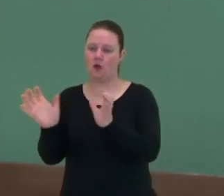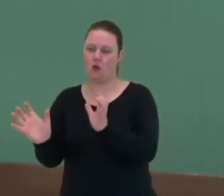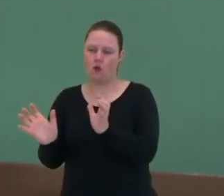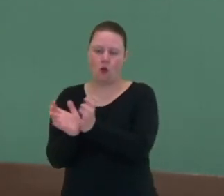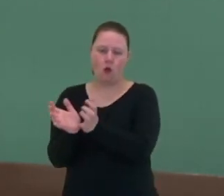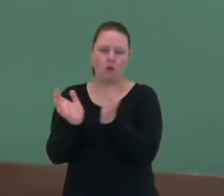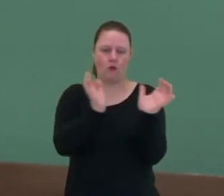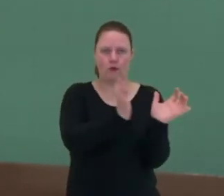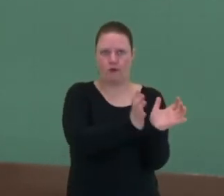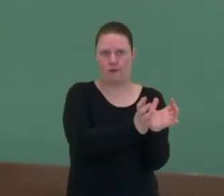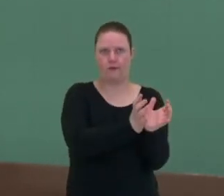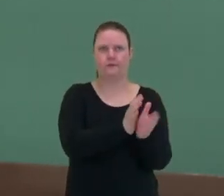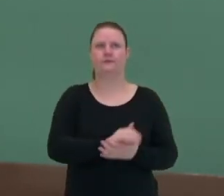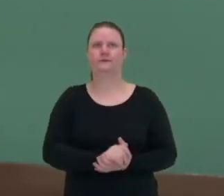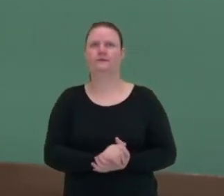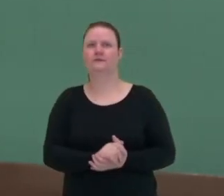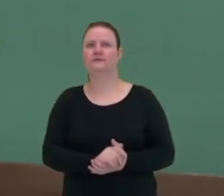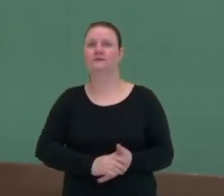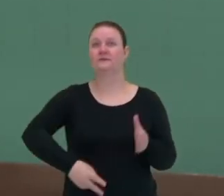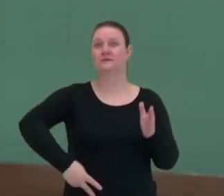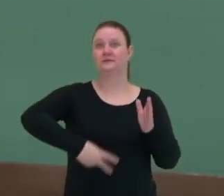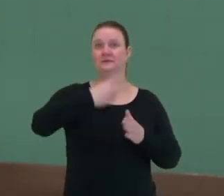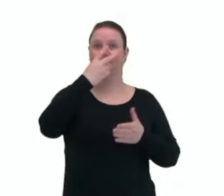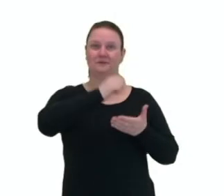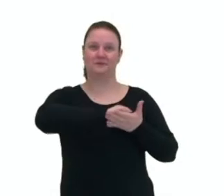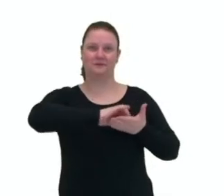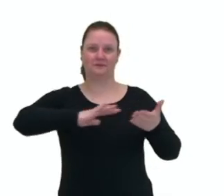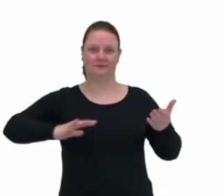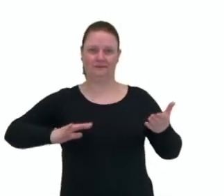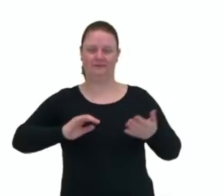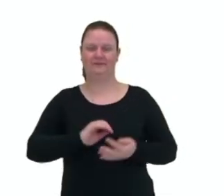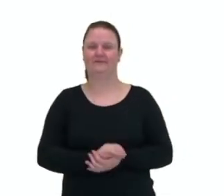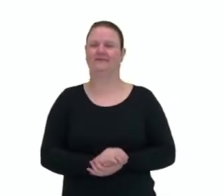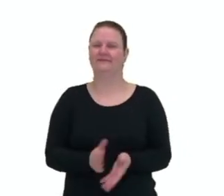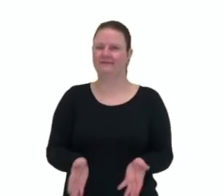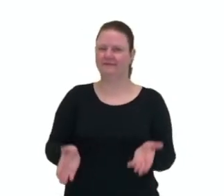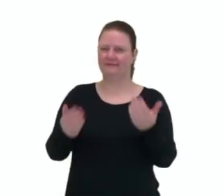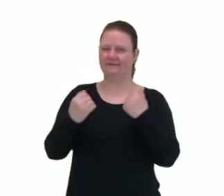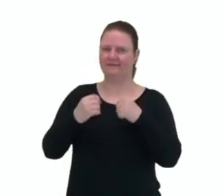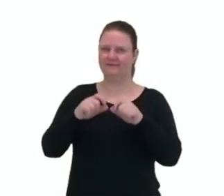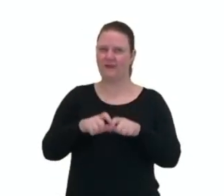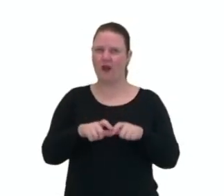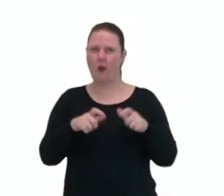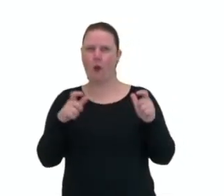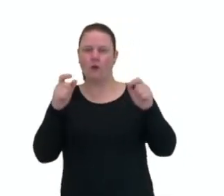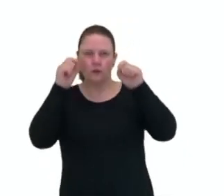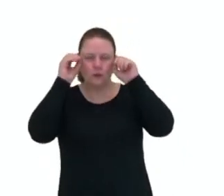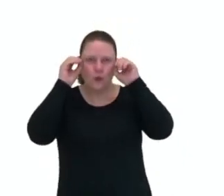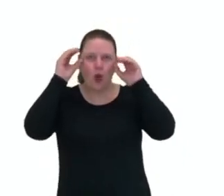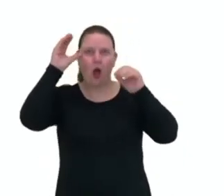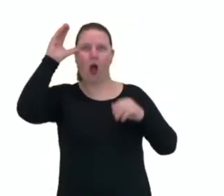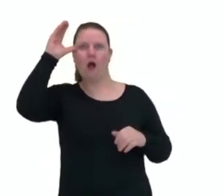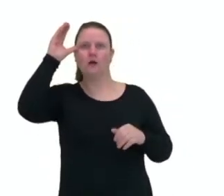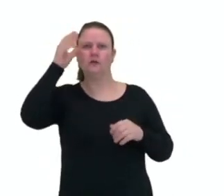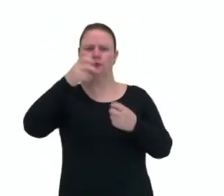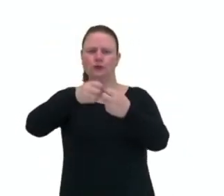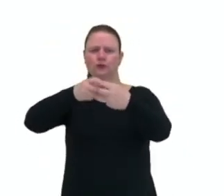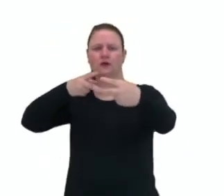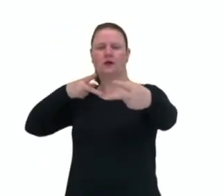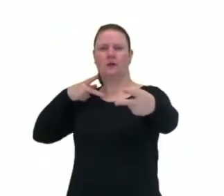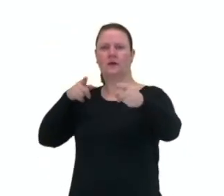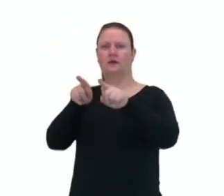certo? Segunda atividade nossa então, pessoal. Que tal ampliarmos nosso conhecimento sobre o tiro com arco